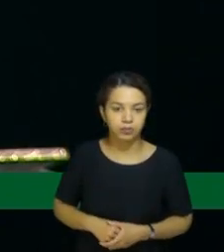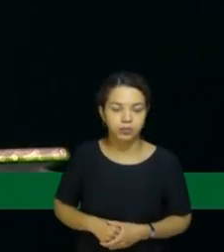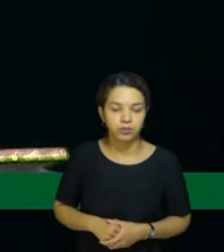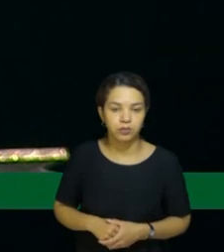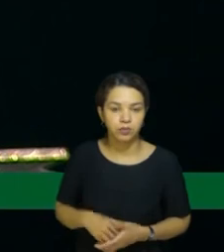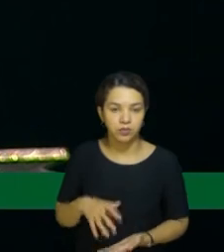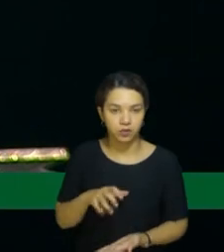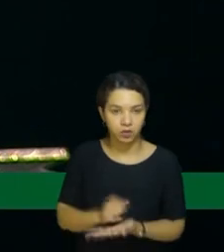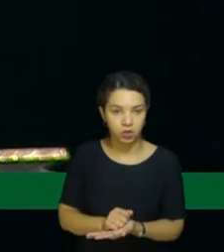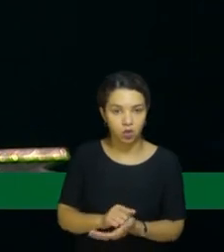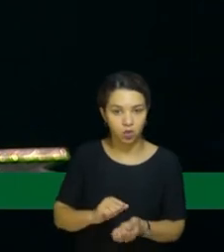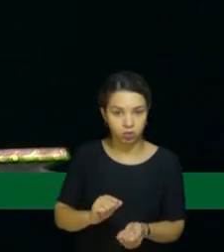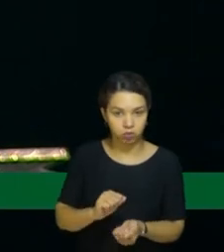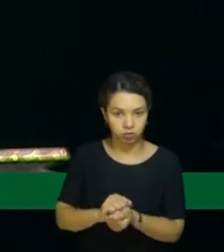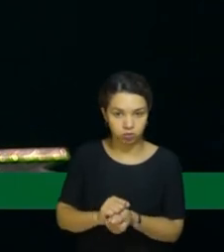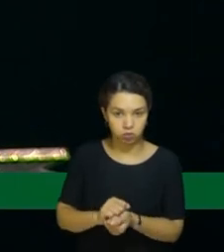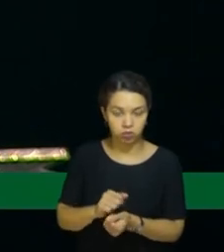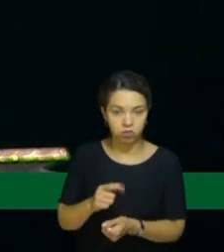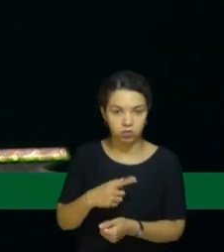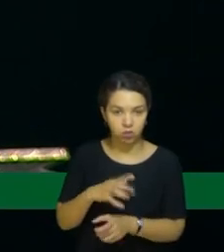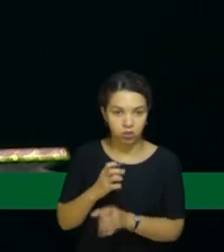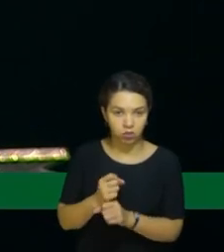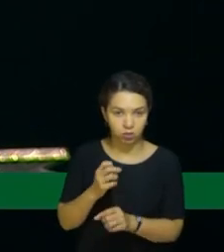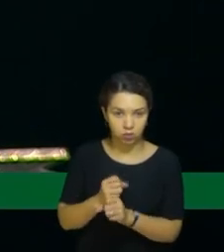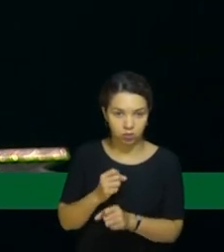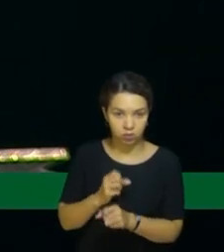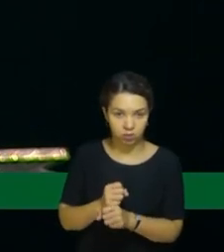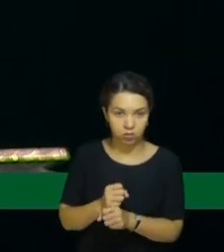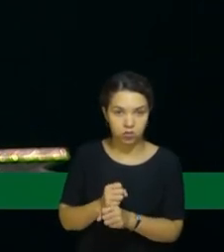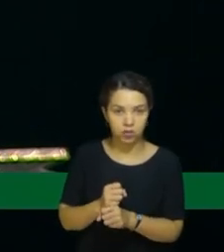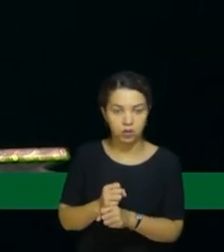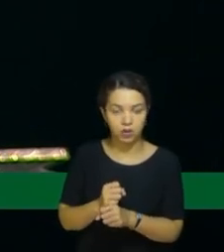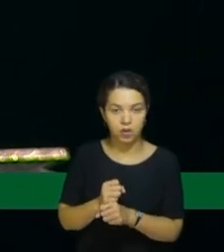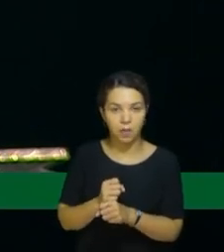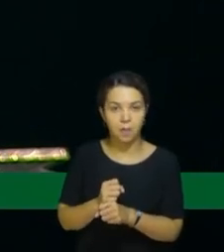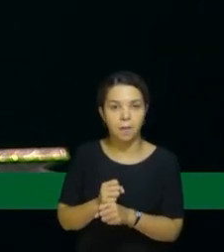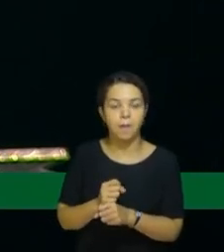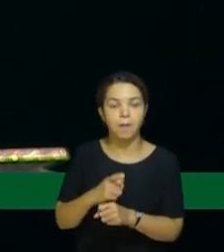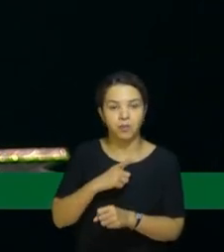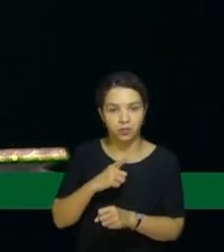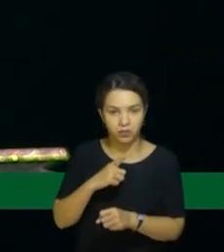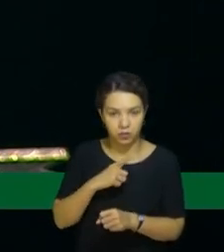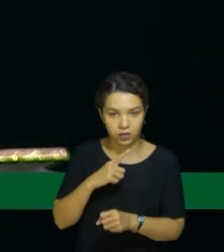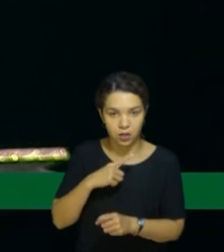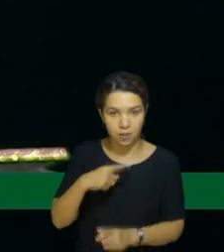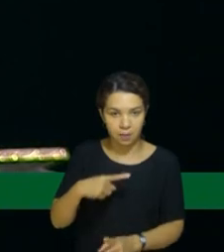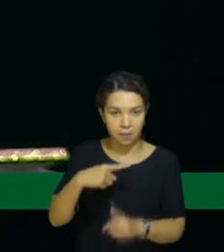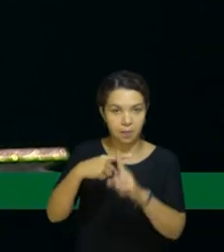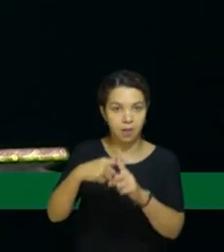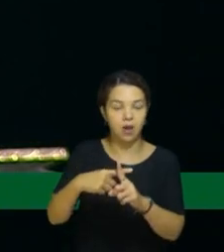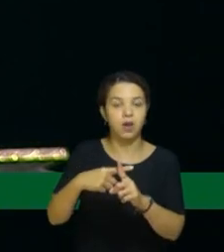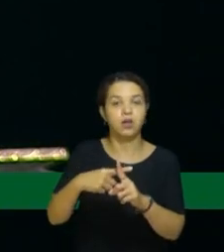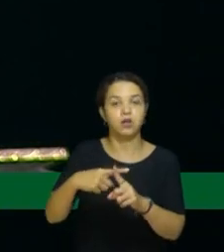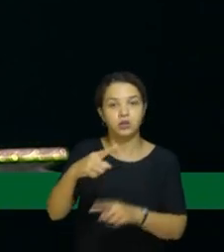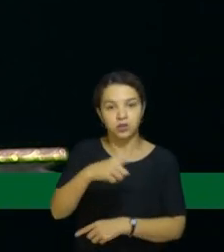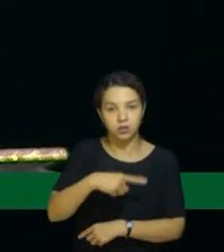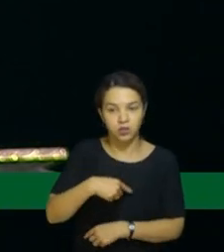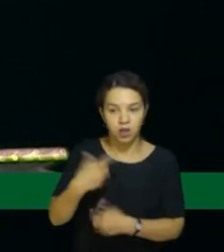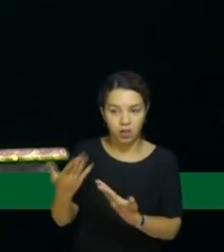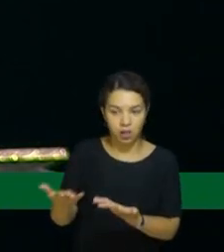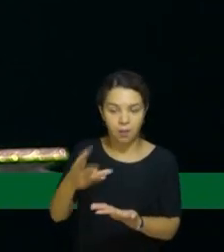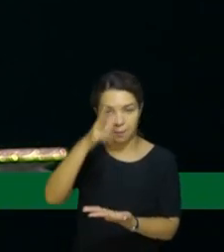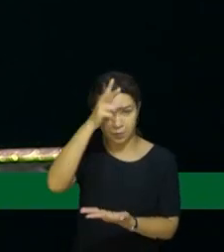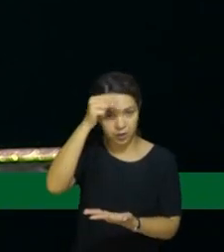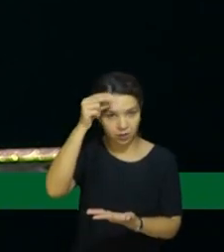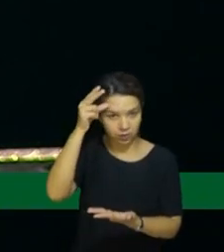juntamos fizemos uma conta de uma conta de português ali né e levamos pro Prefeito Mário